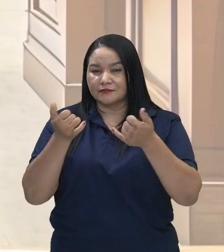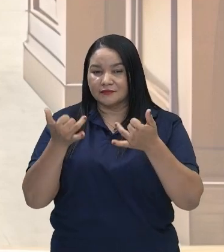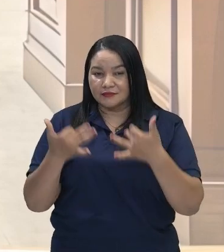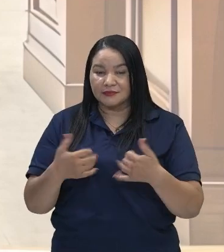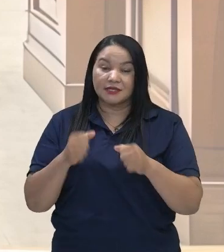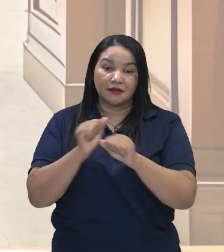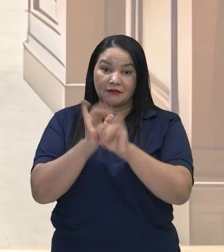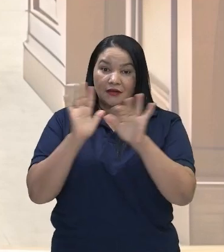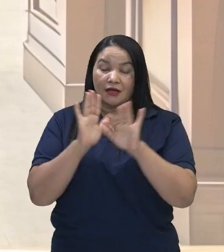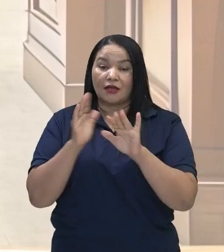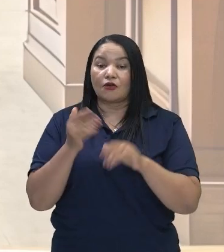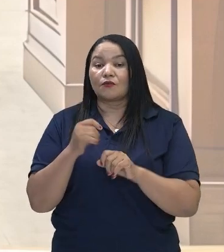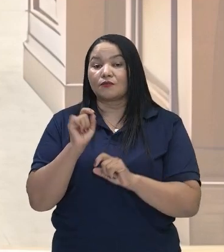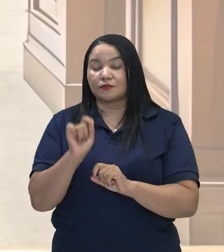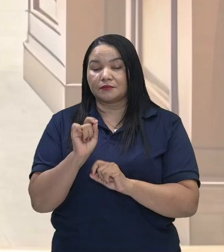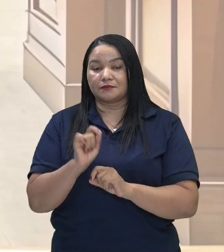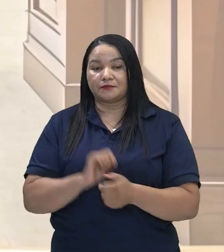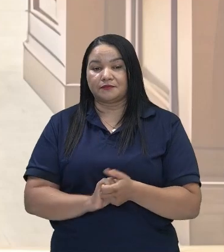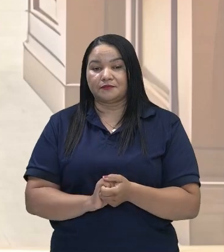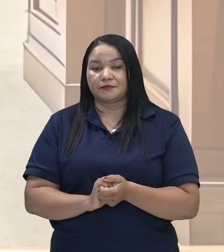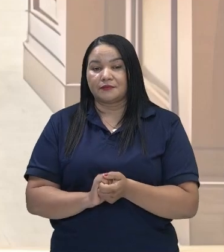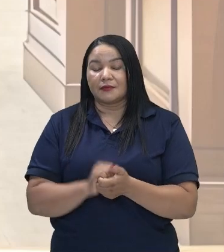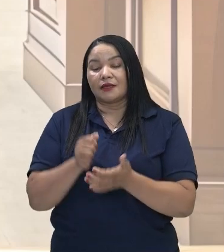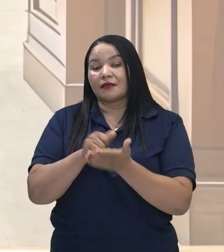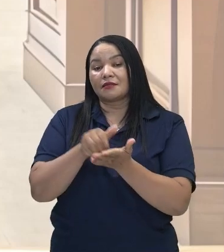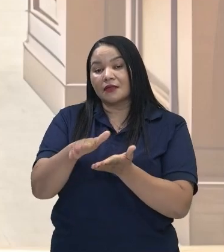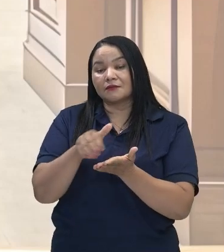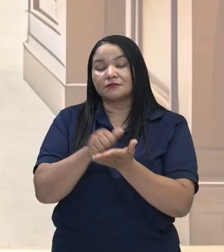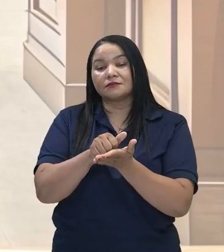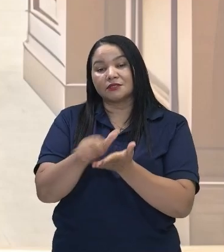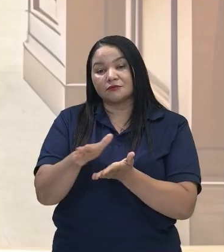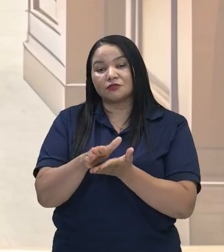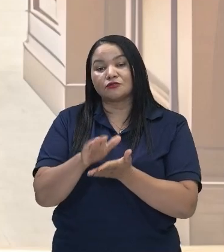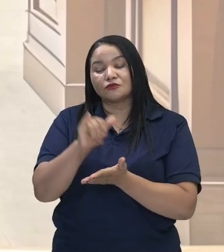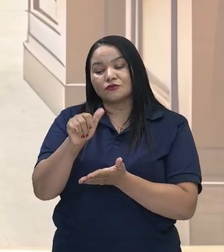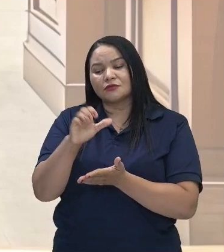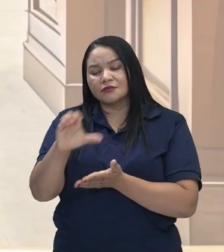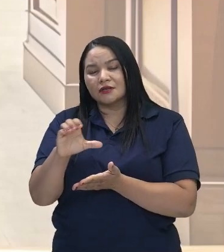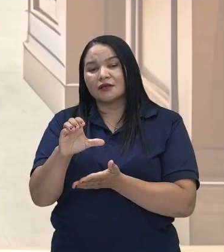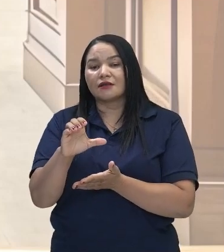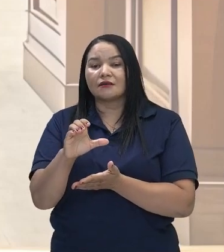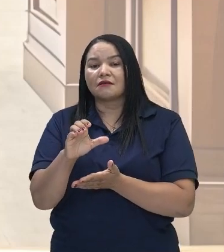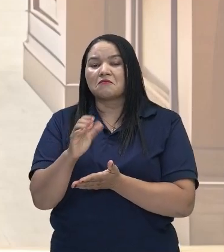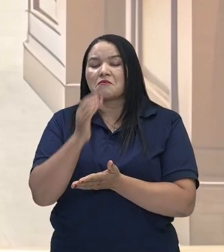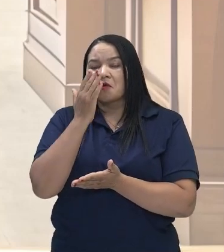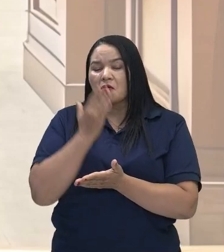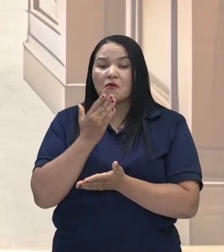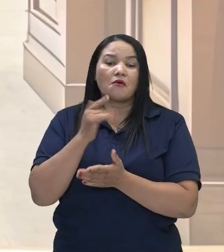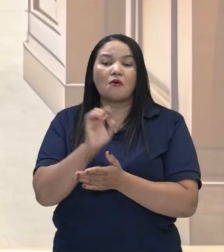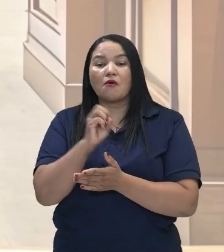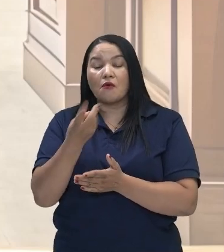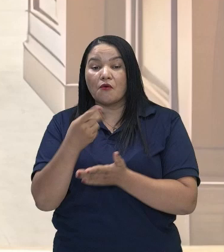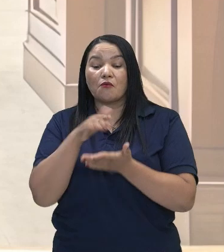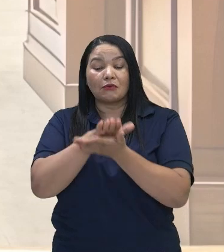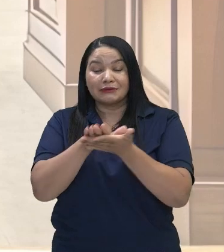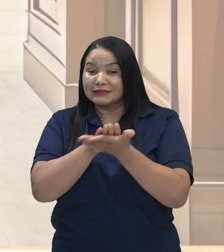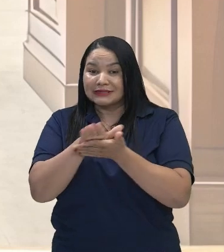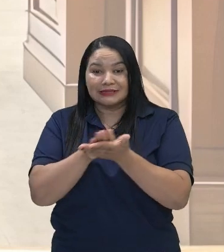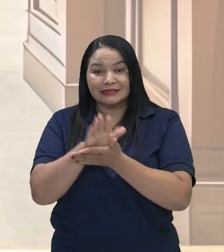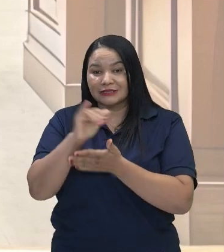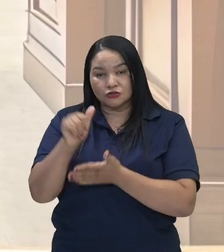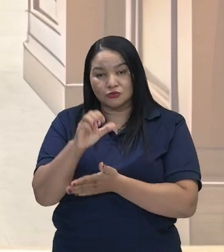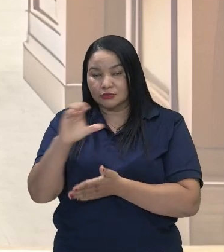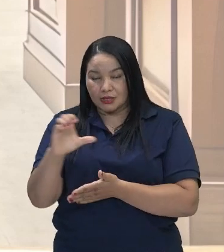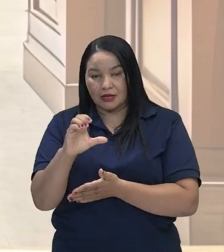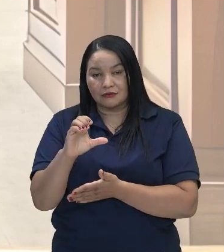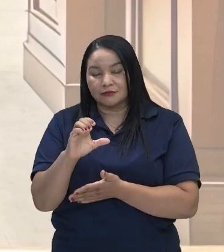nossos alunos, que são o que é uma demissão por justa causa e o que é uma demissão sem justa causa. Claro, vamos abordar aqui o